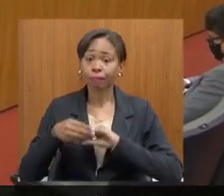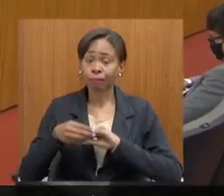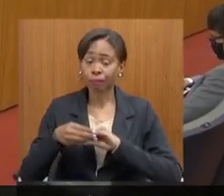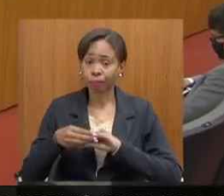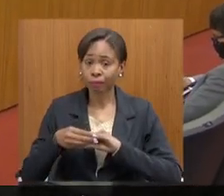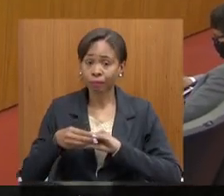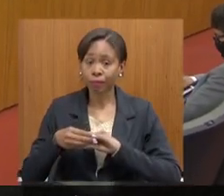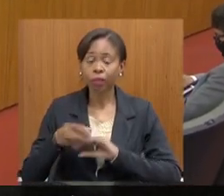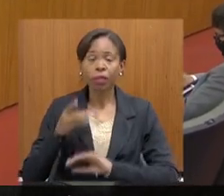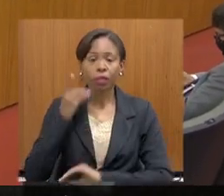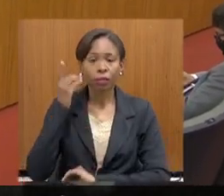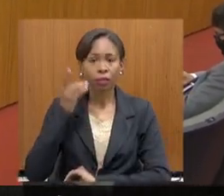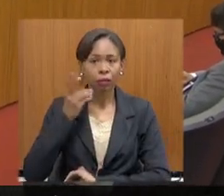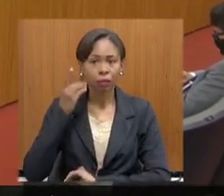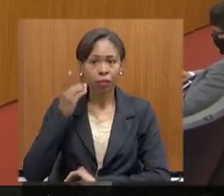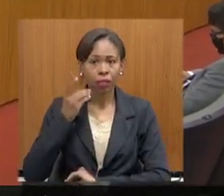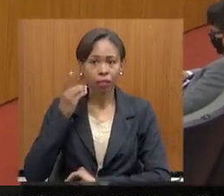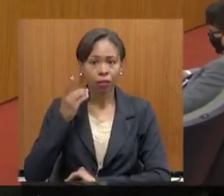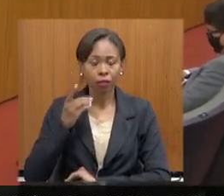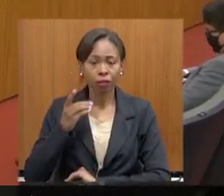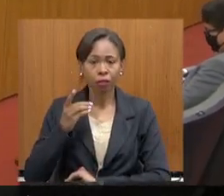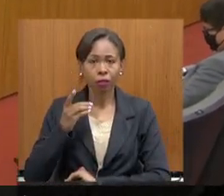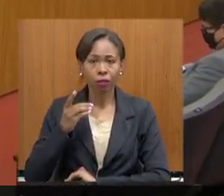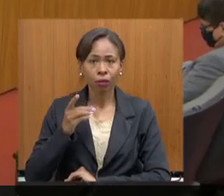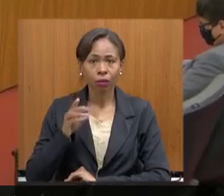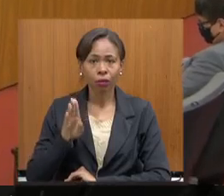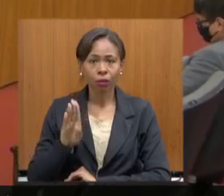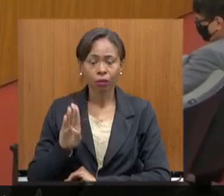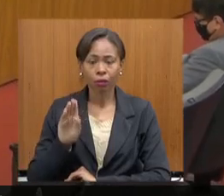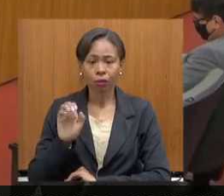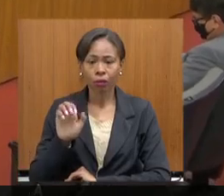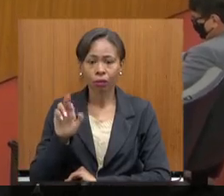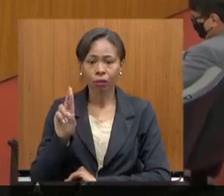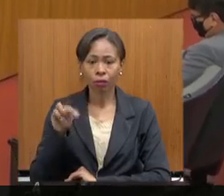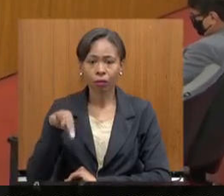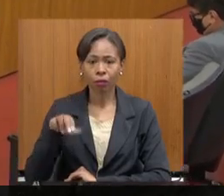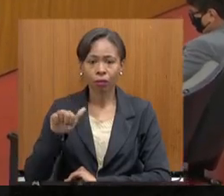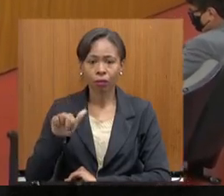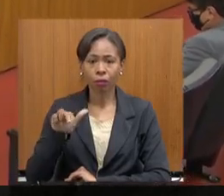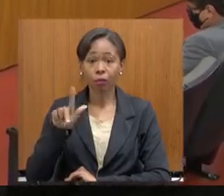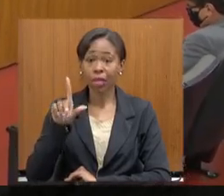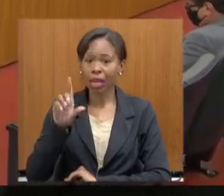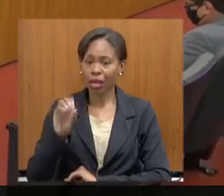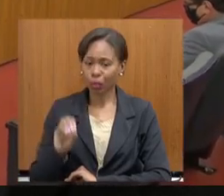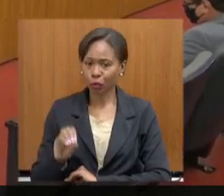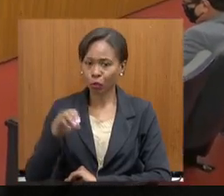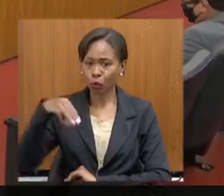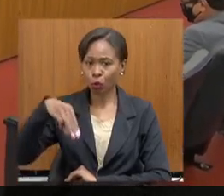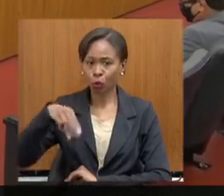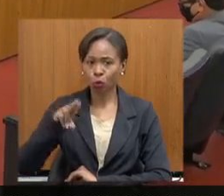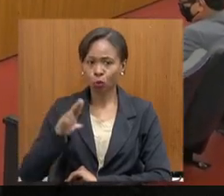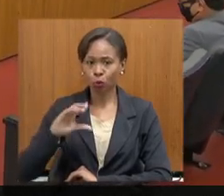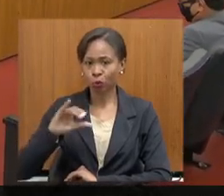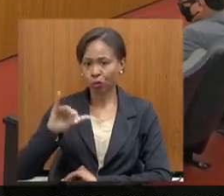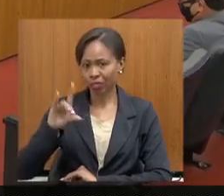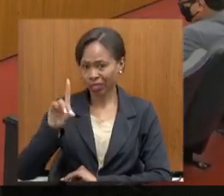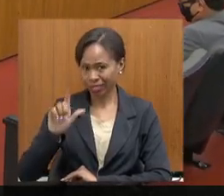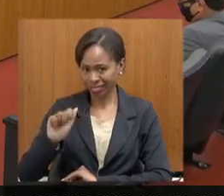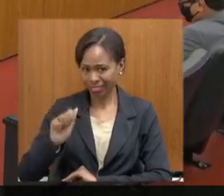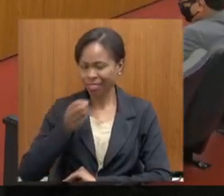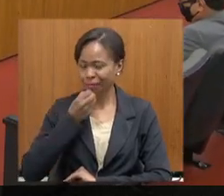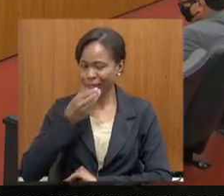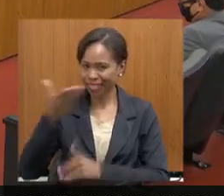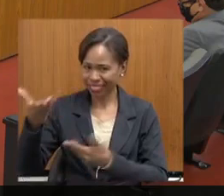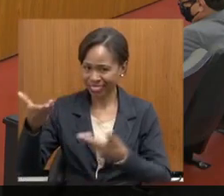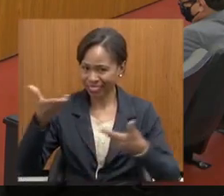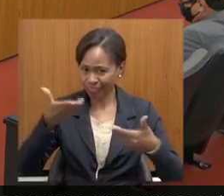deputado Bernardo torcida viu Bernardo boas-vindas aí é você que